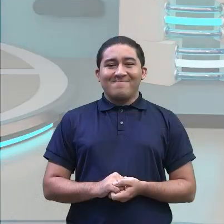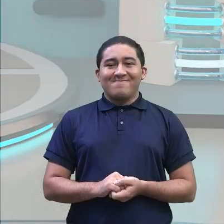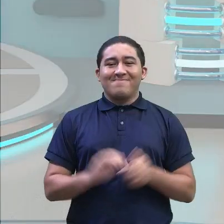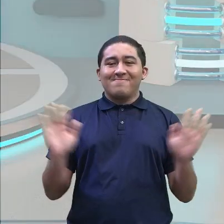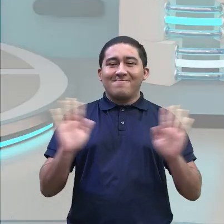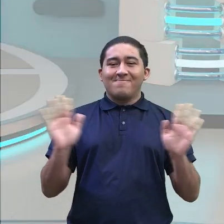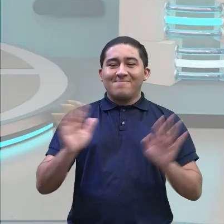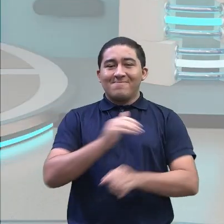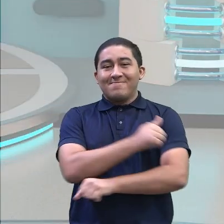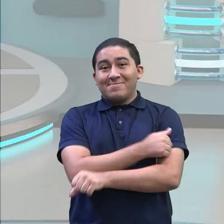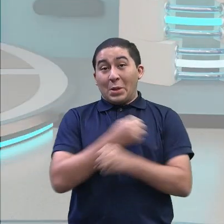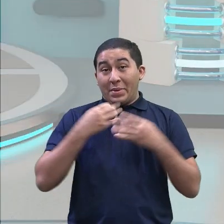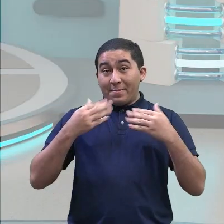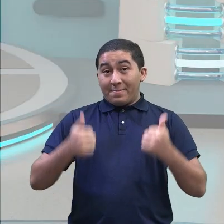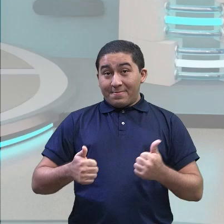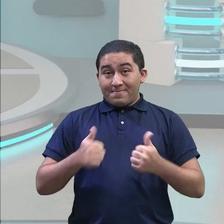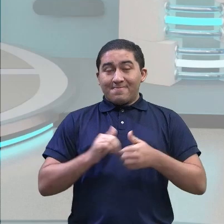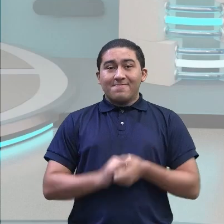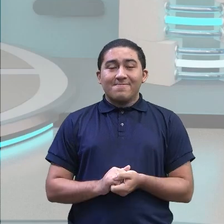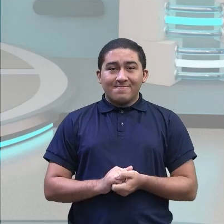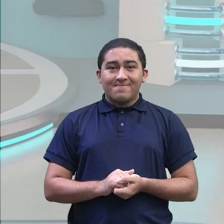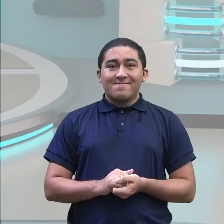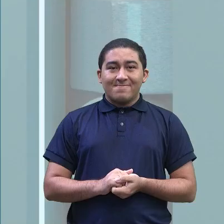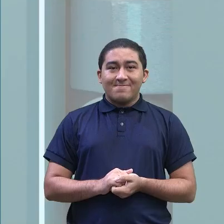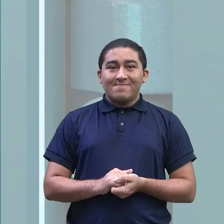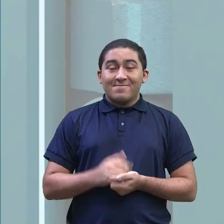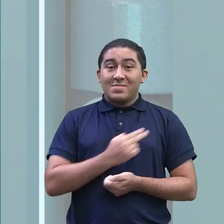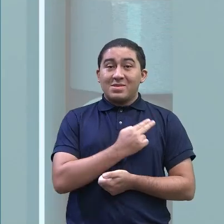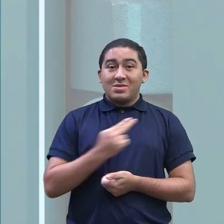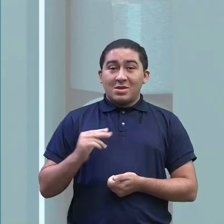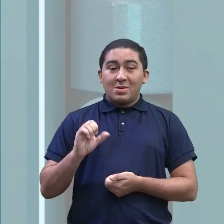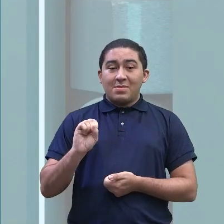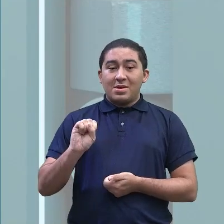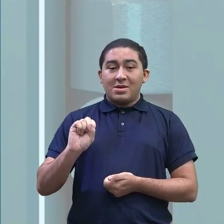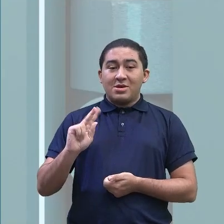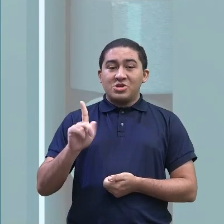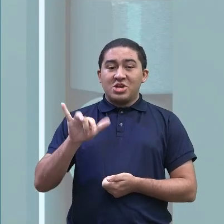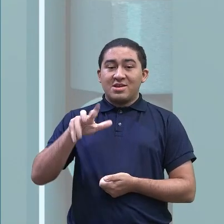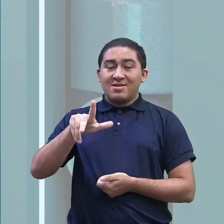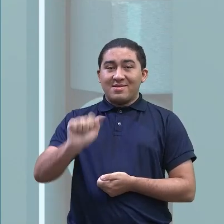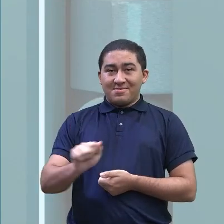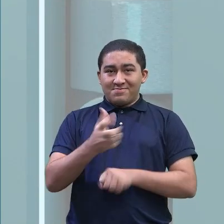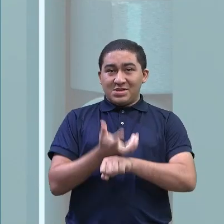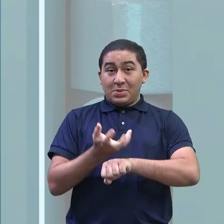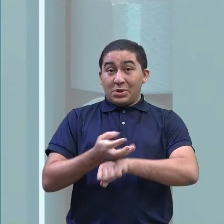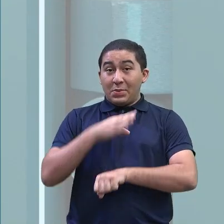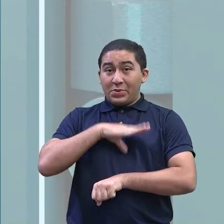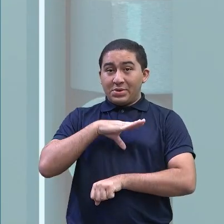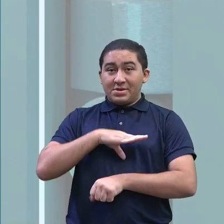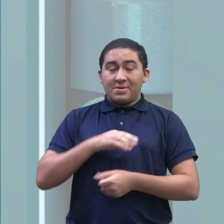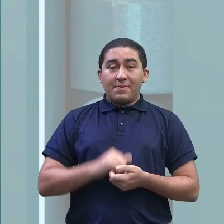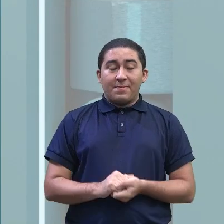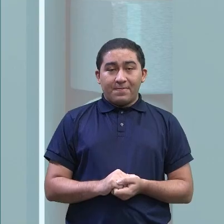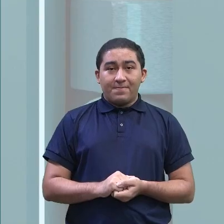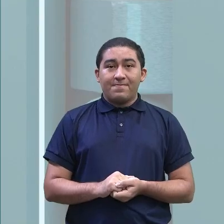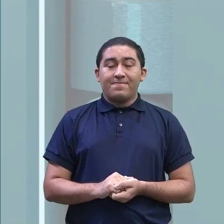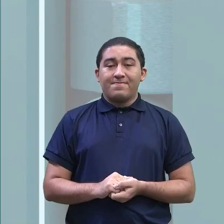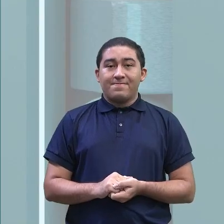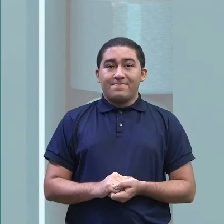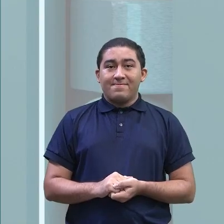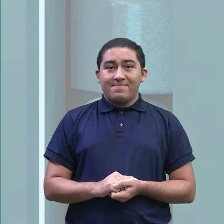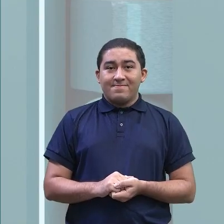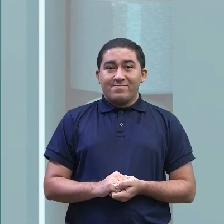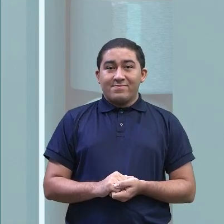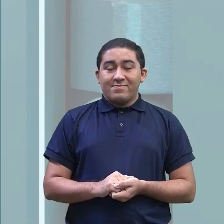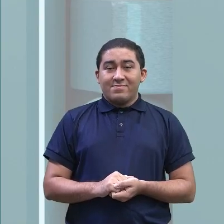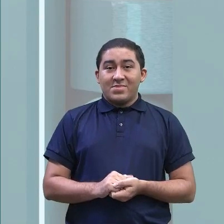Olá, alunos, tudo bem com vocês? Eu sou a professora Sheila Rodrigues, do componente de Língua Portuguesa.